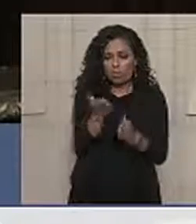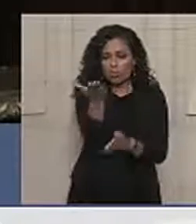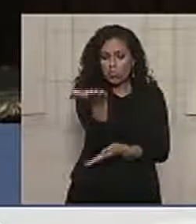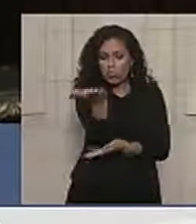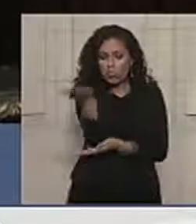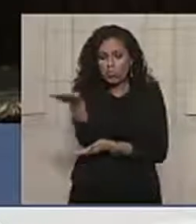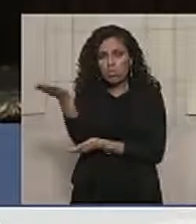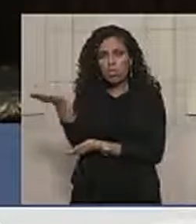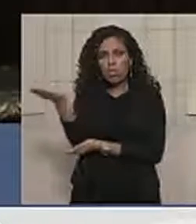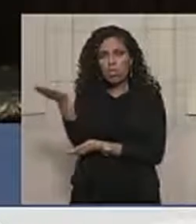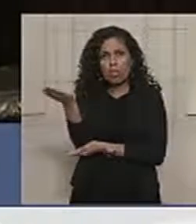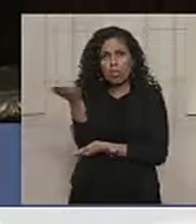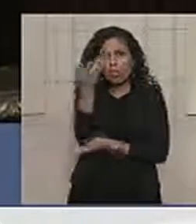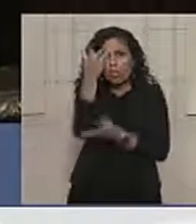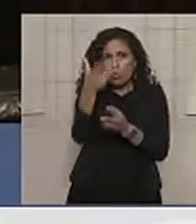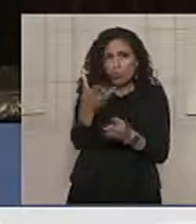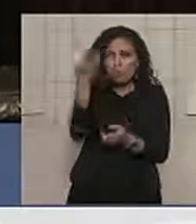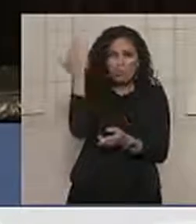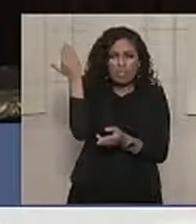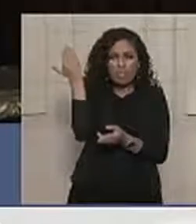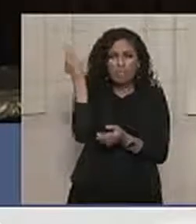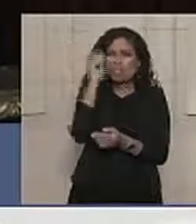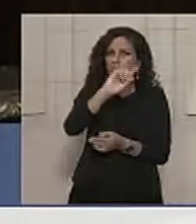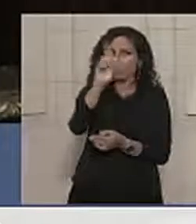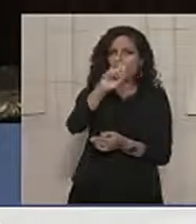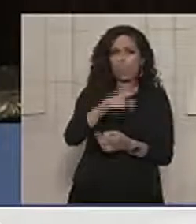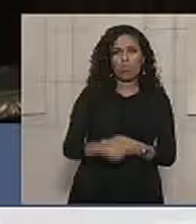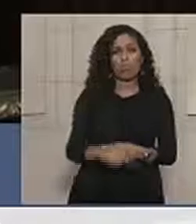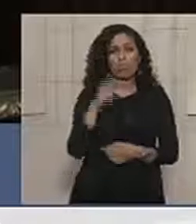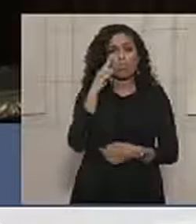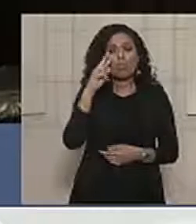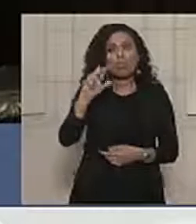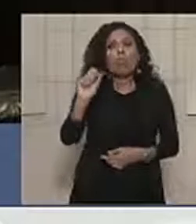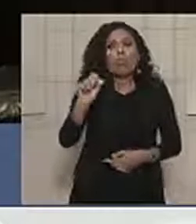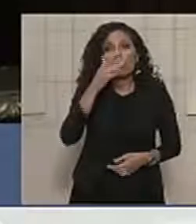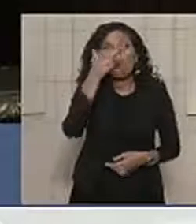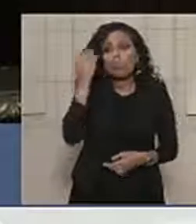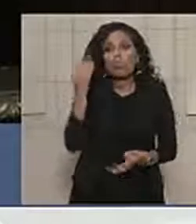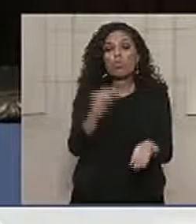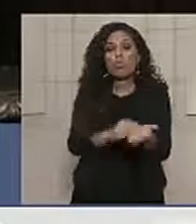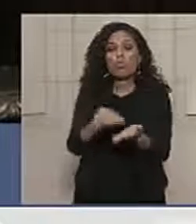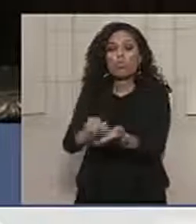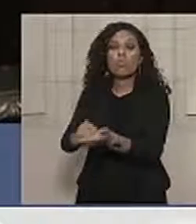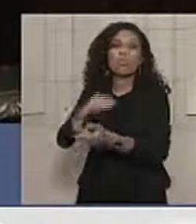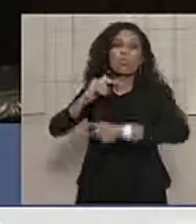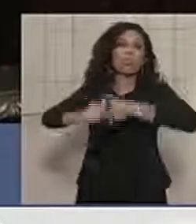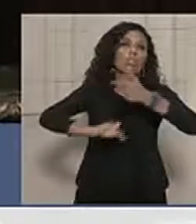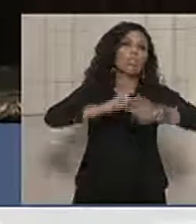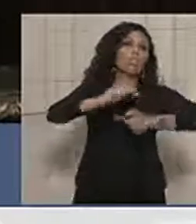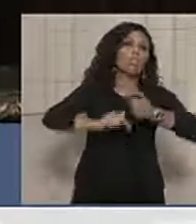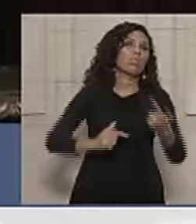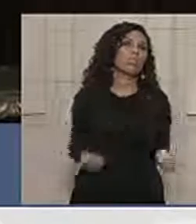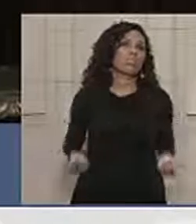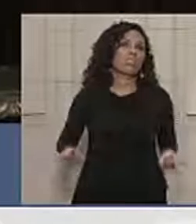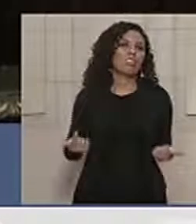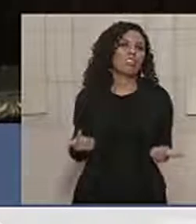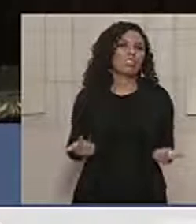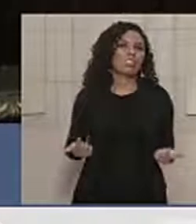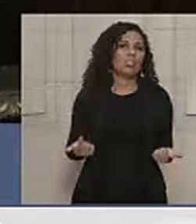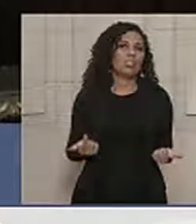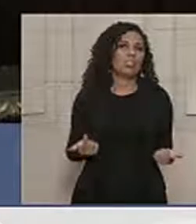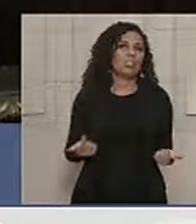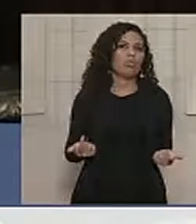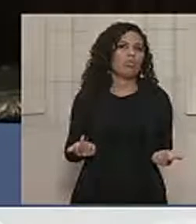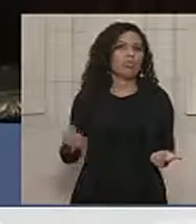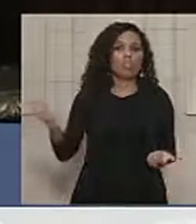consegue observar que o desemprego, o empobrecimento da população vem produzindo